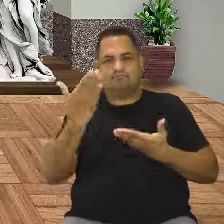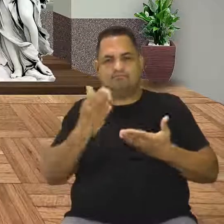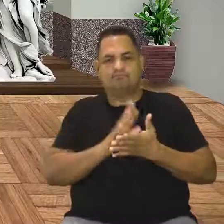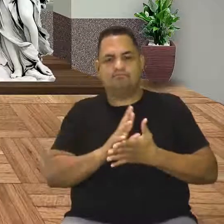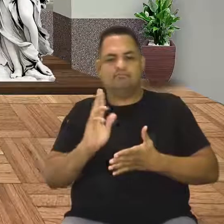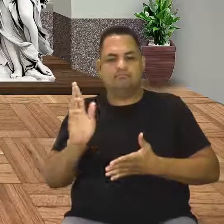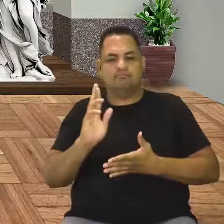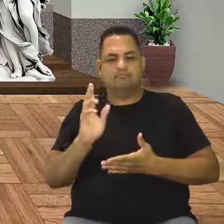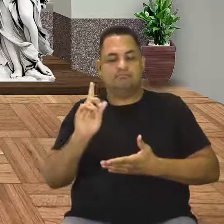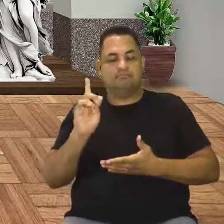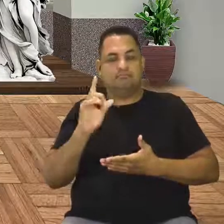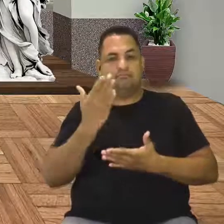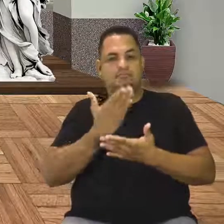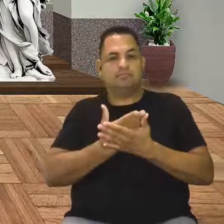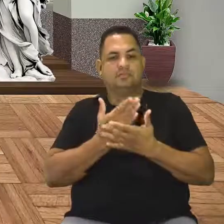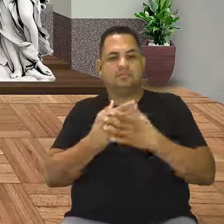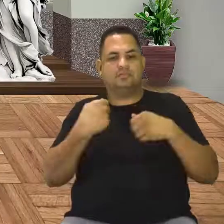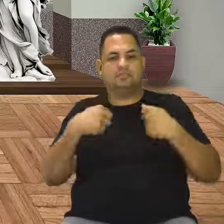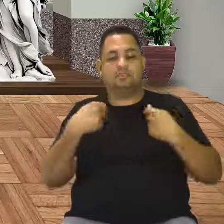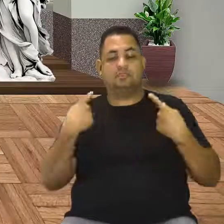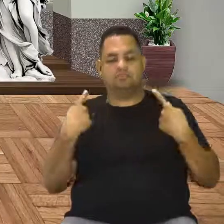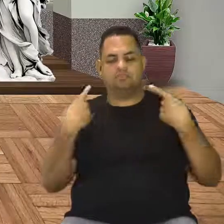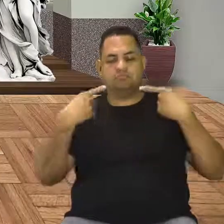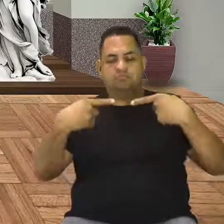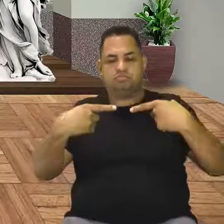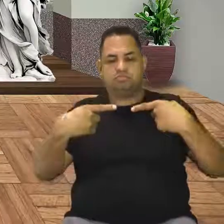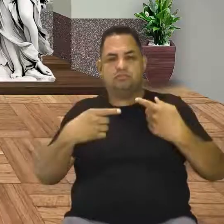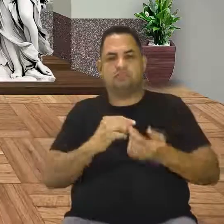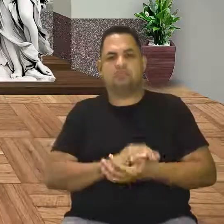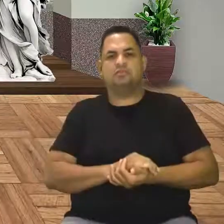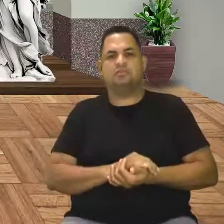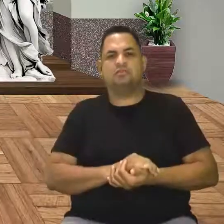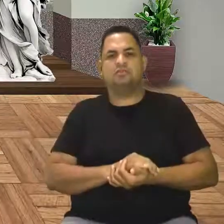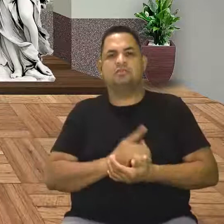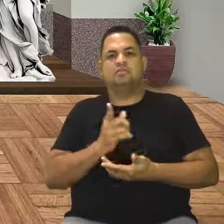não estuda precisa de sorte. No caso, você,